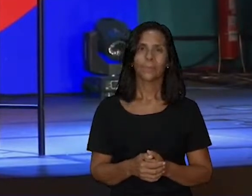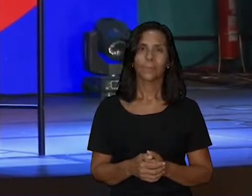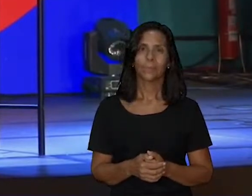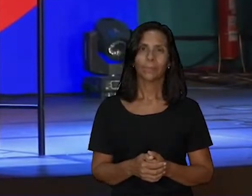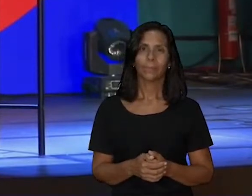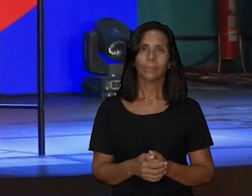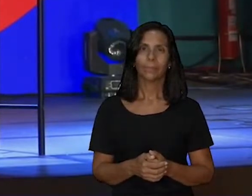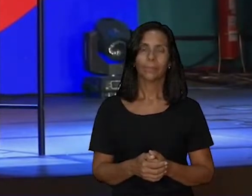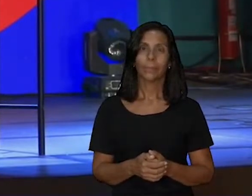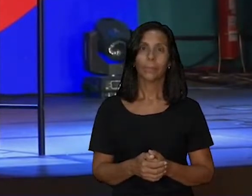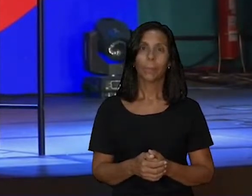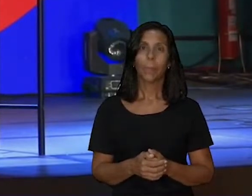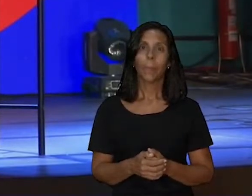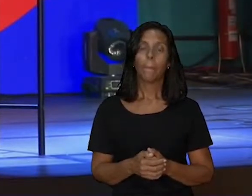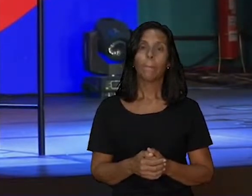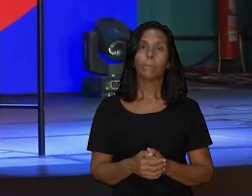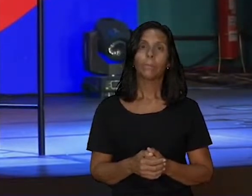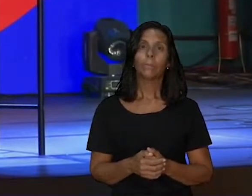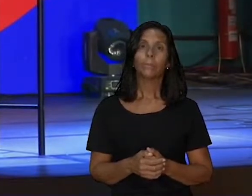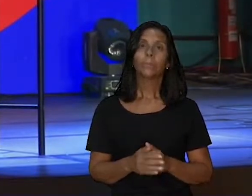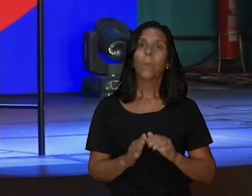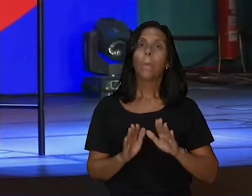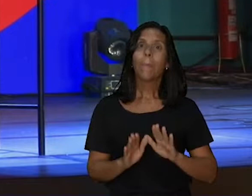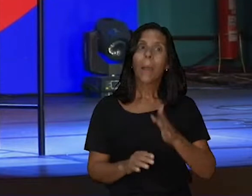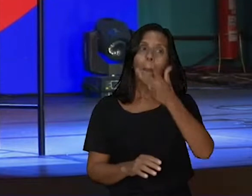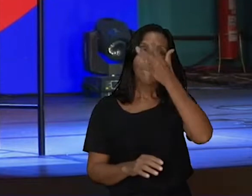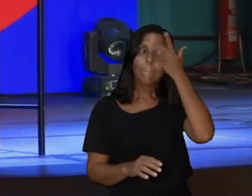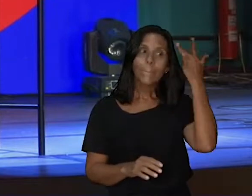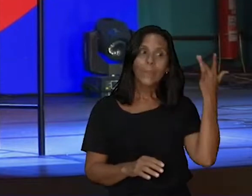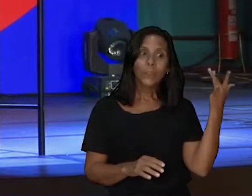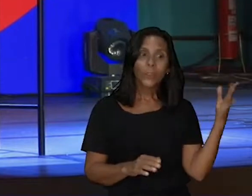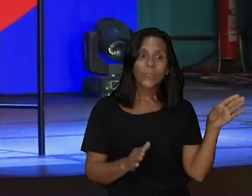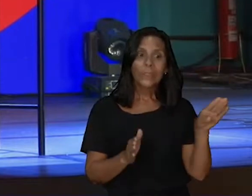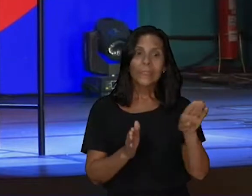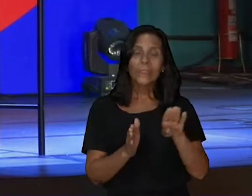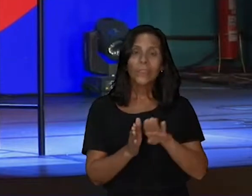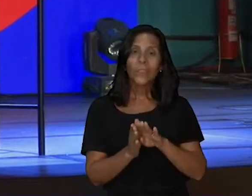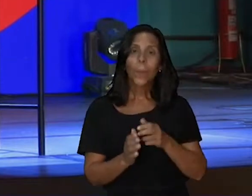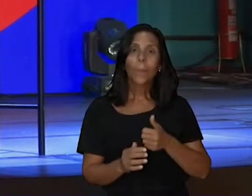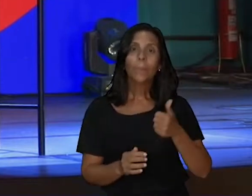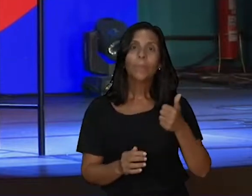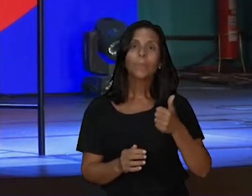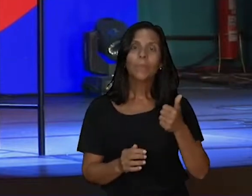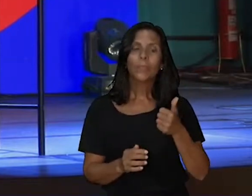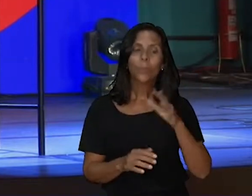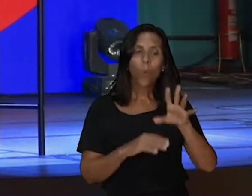Mas aqueles que chegam primeiro bebem água mais limpa na fonte.